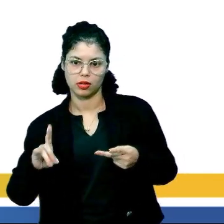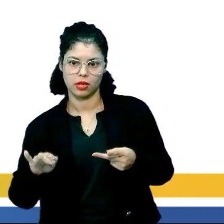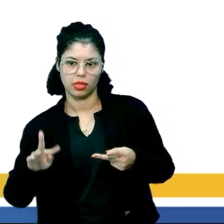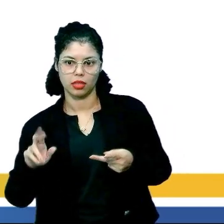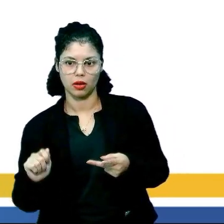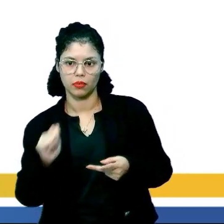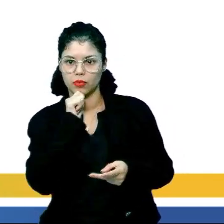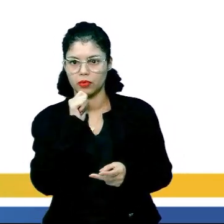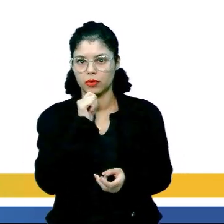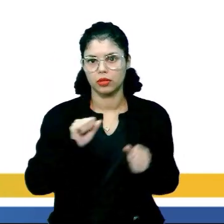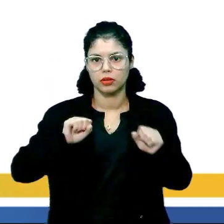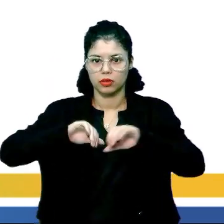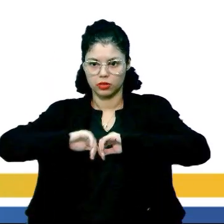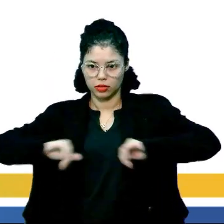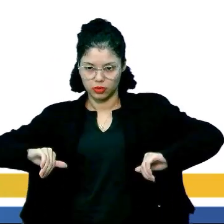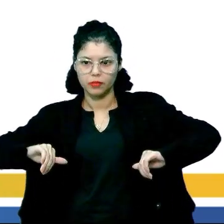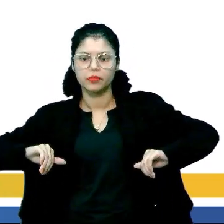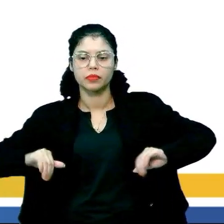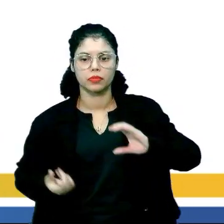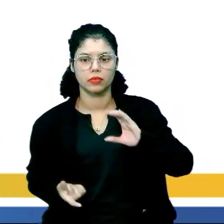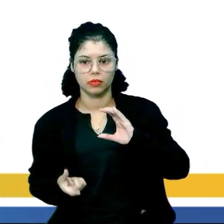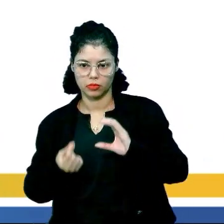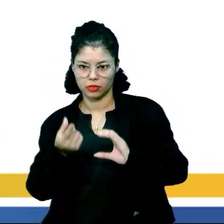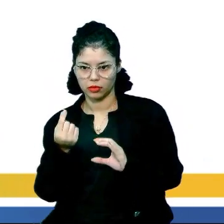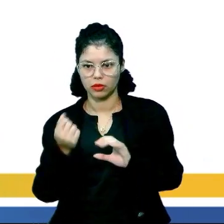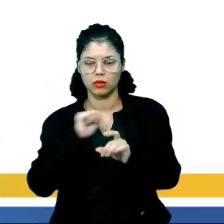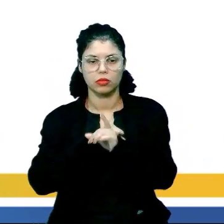e o socialismo, né? No dia 5